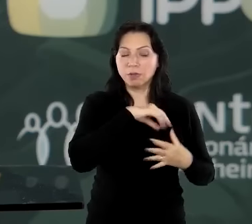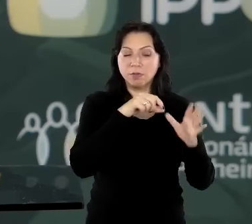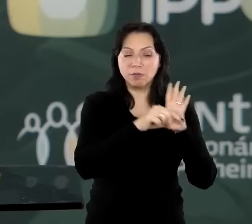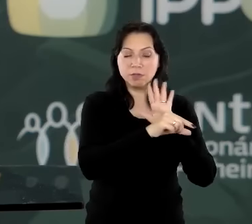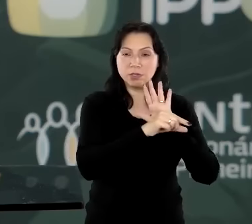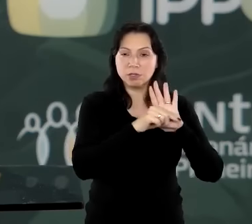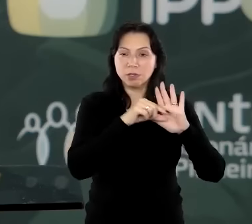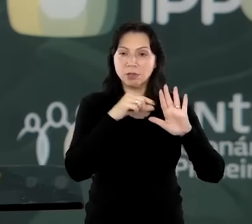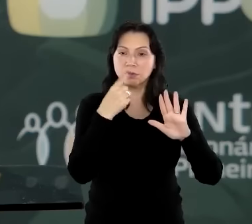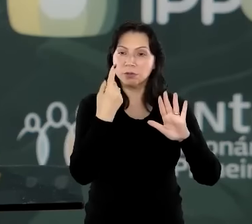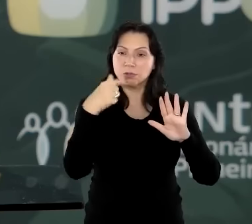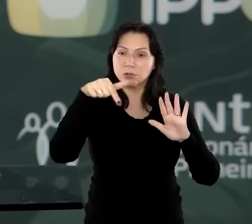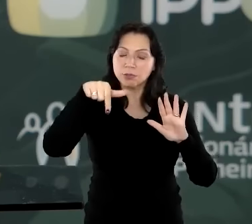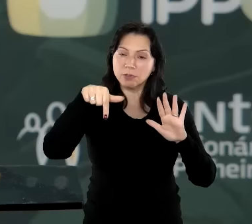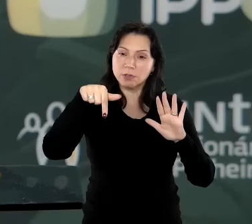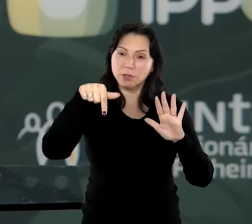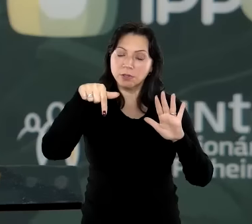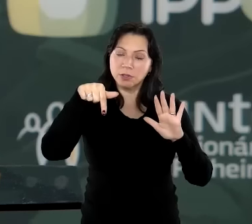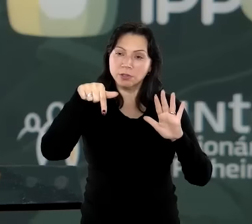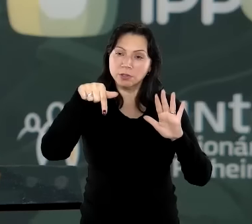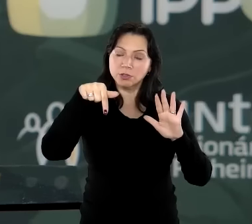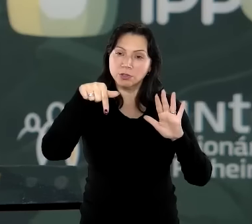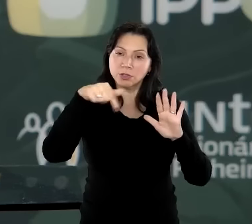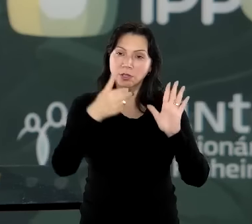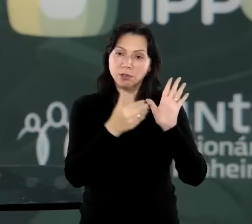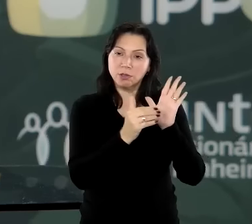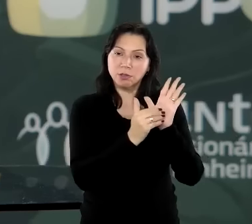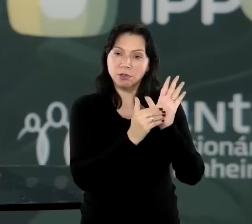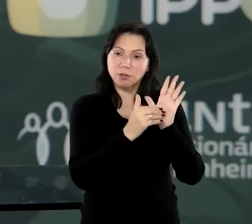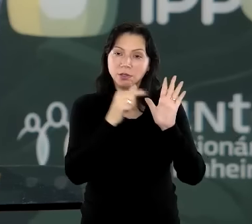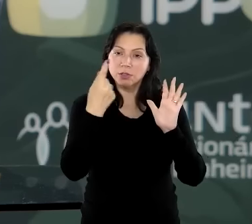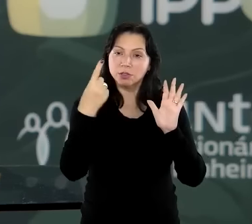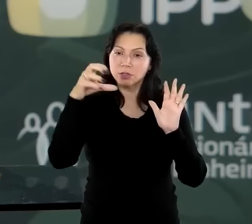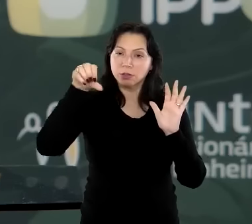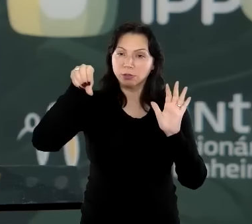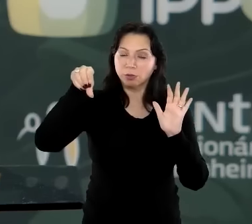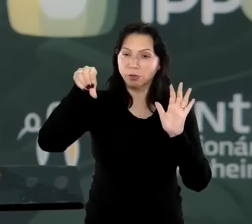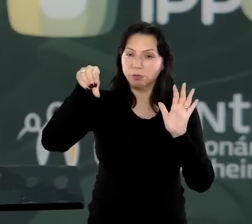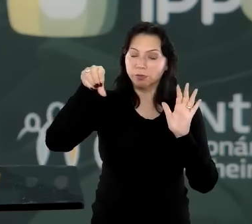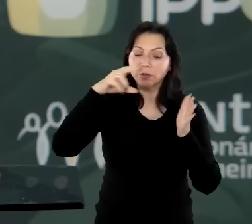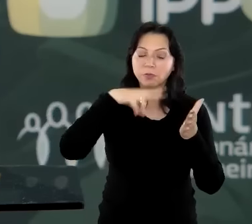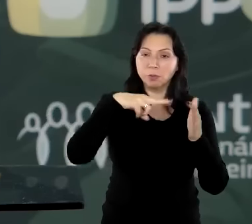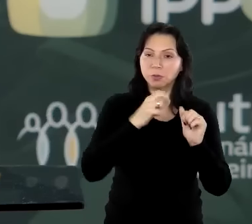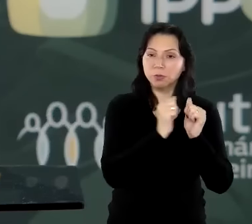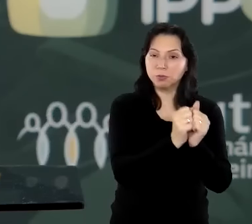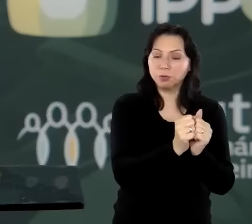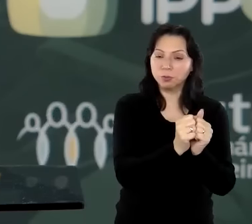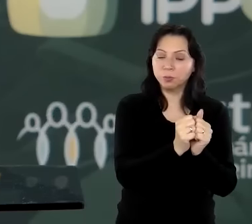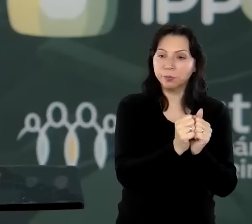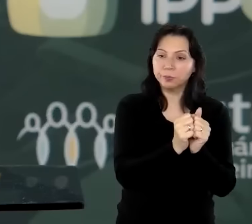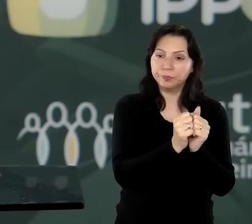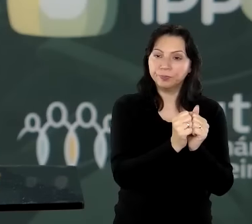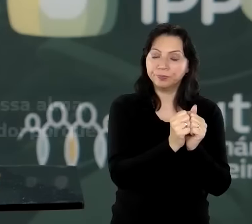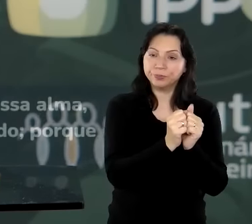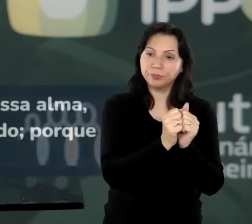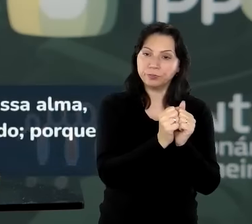versos 17 a 19. Você leia comigo, por gentileza, vamos ler